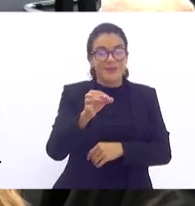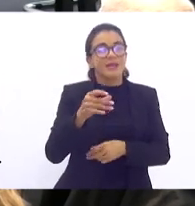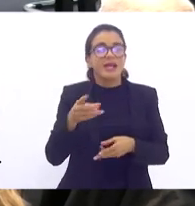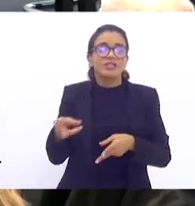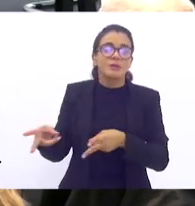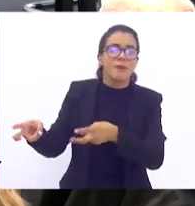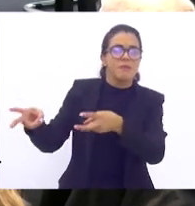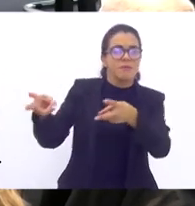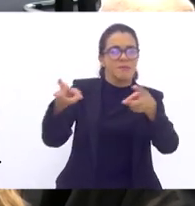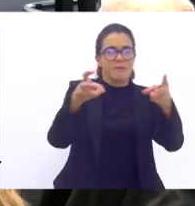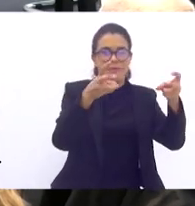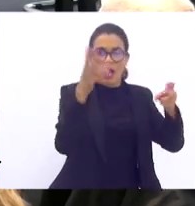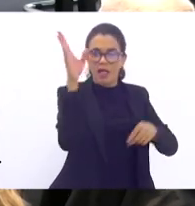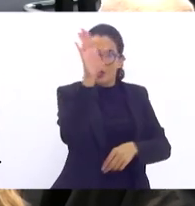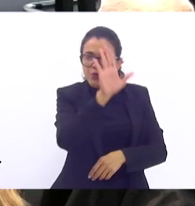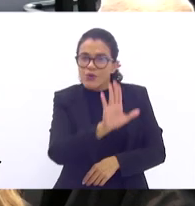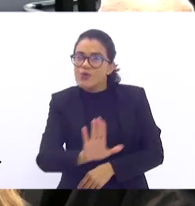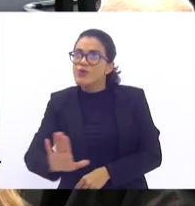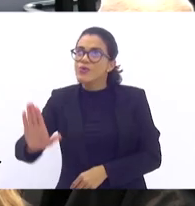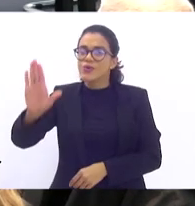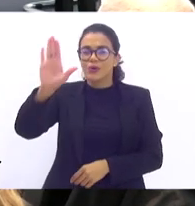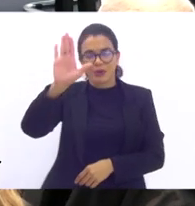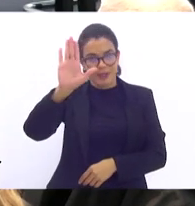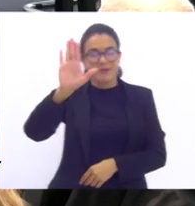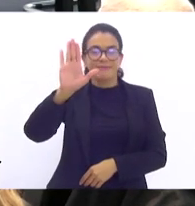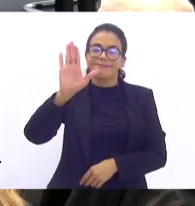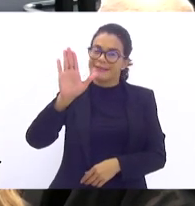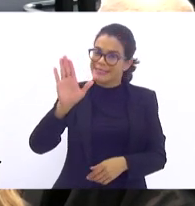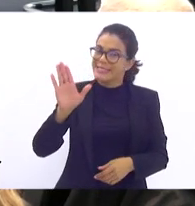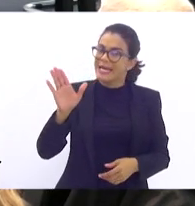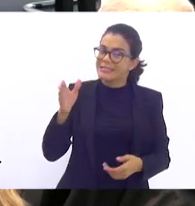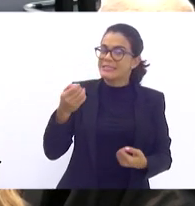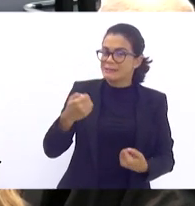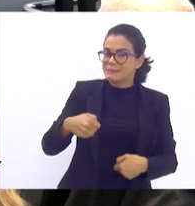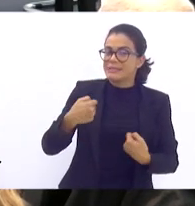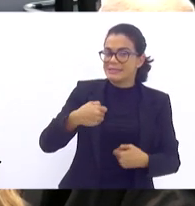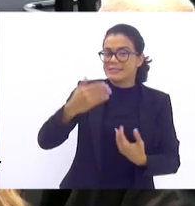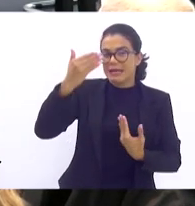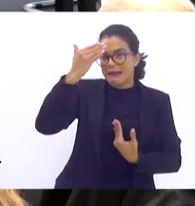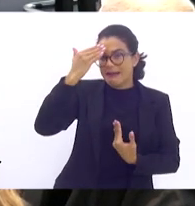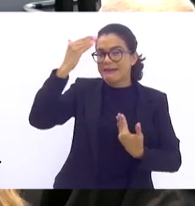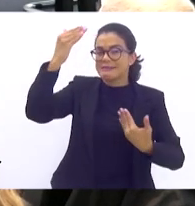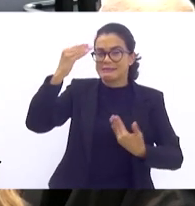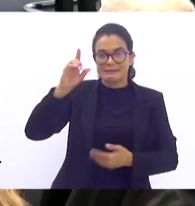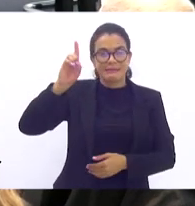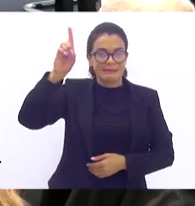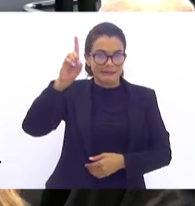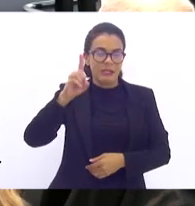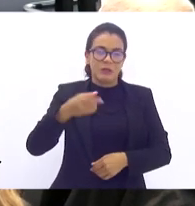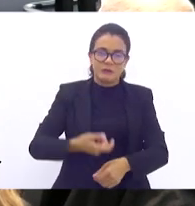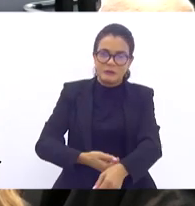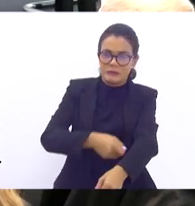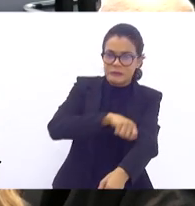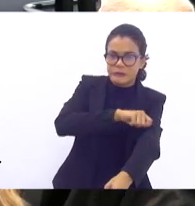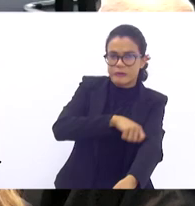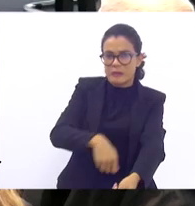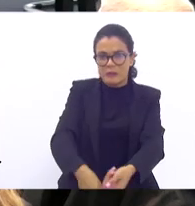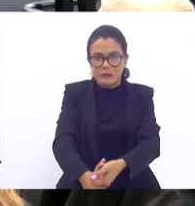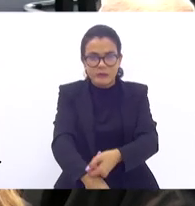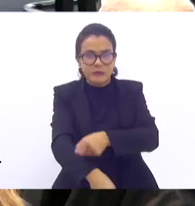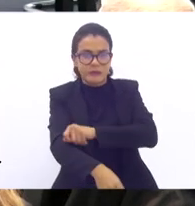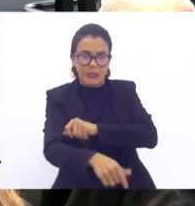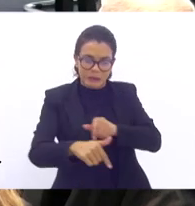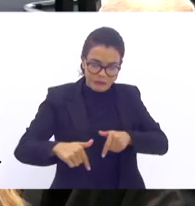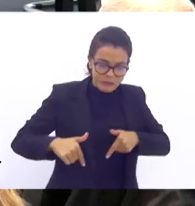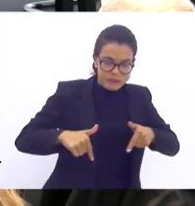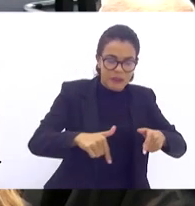tudo que tá acontecendo no Brasil a gente tem que pedir muitas bençãos a Deus aí arregaçar as mangas para tentar